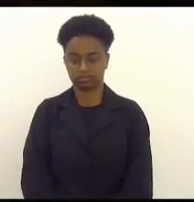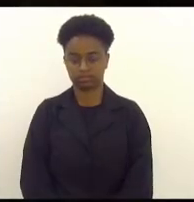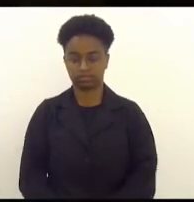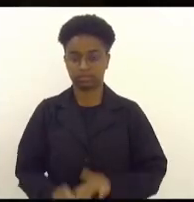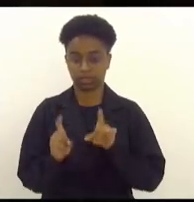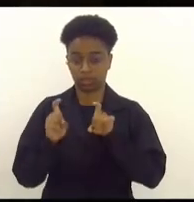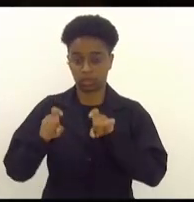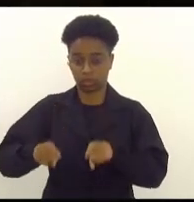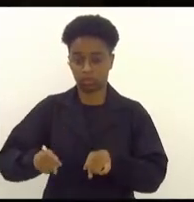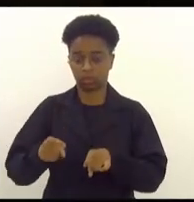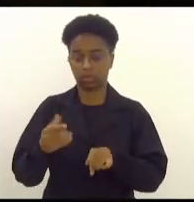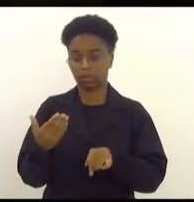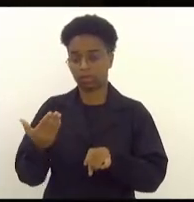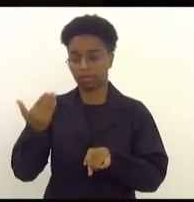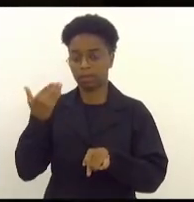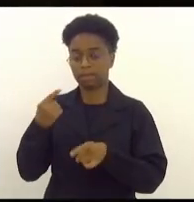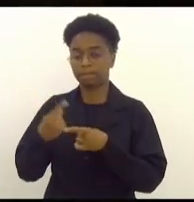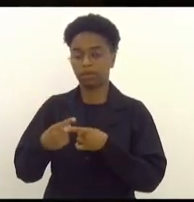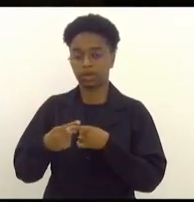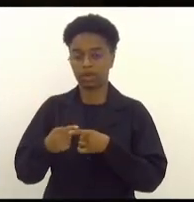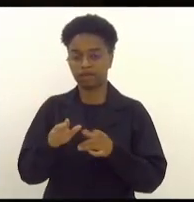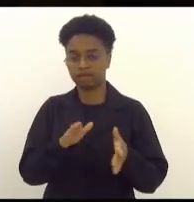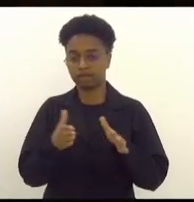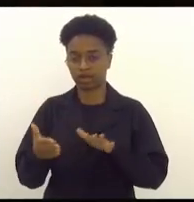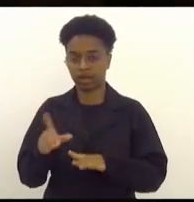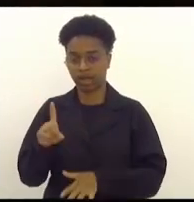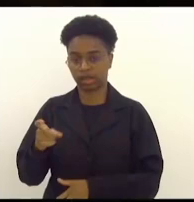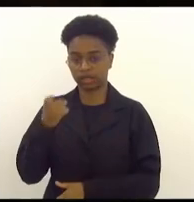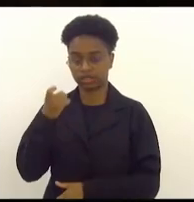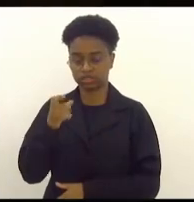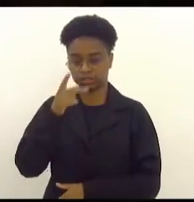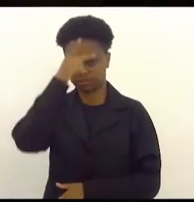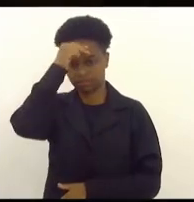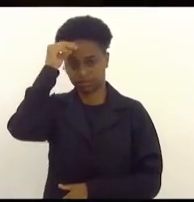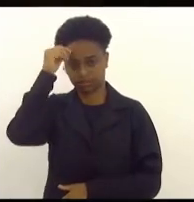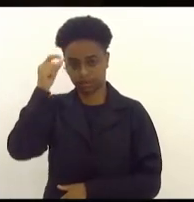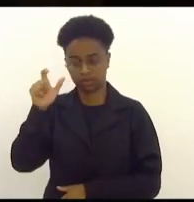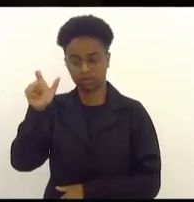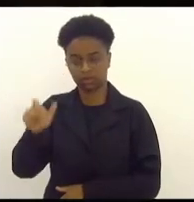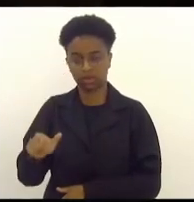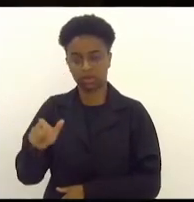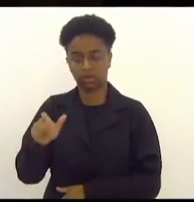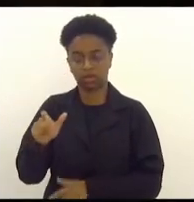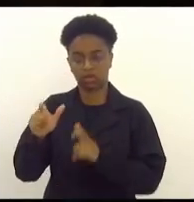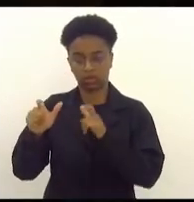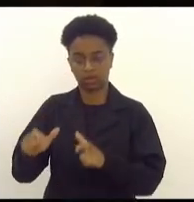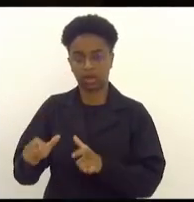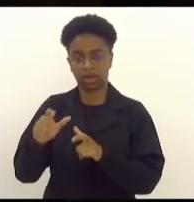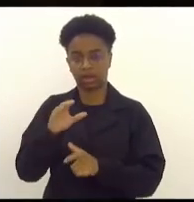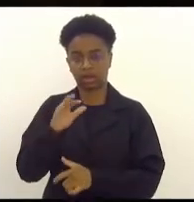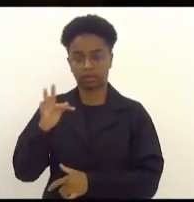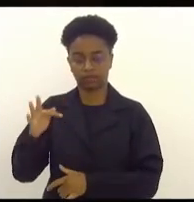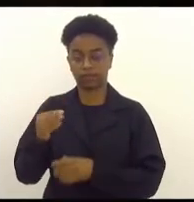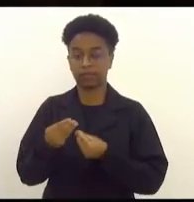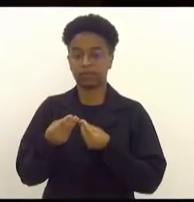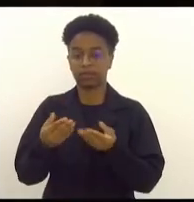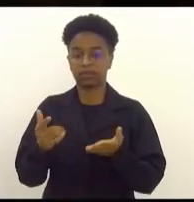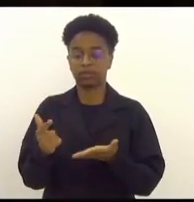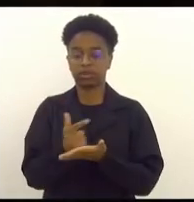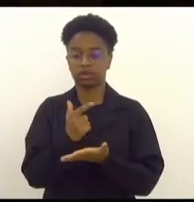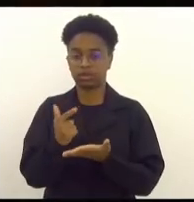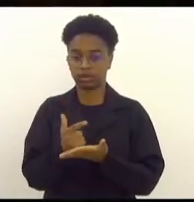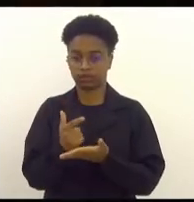em virtude do falecimento do ex-prefeito de Cabo Frio a prefeita distribuiu um livro